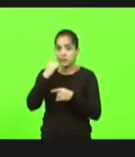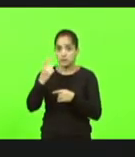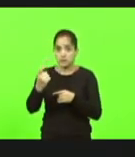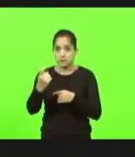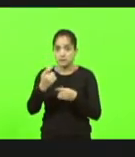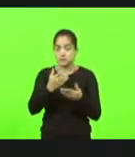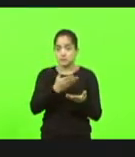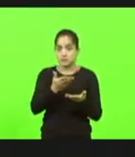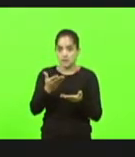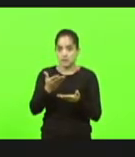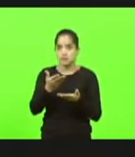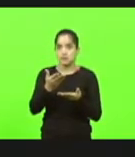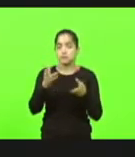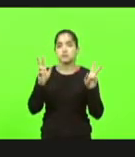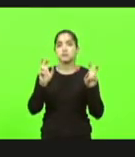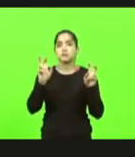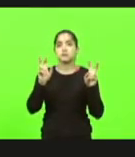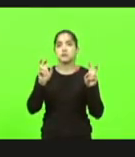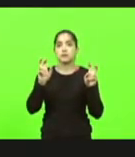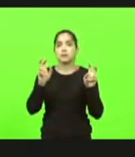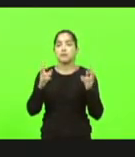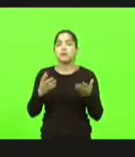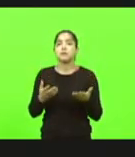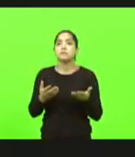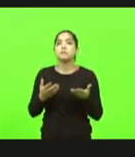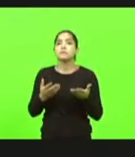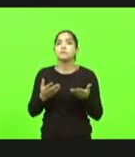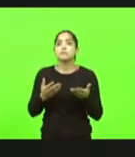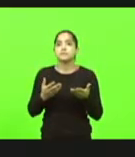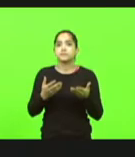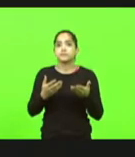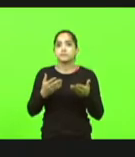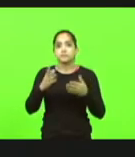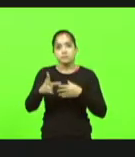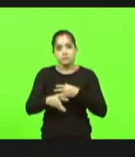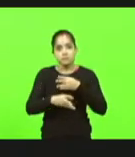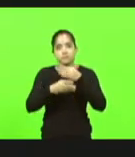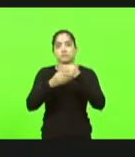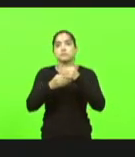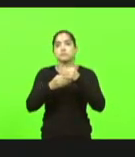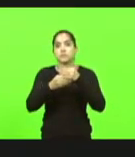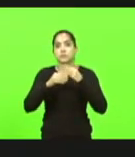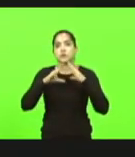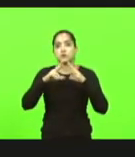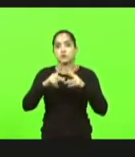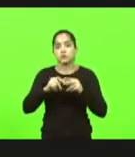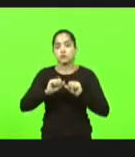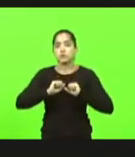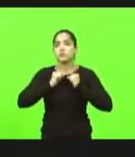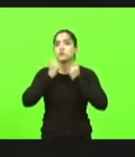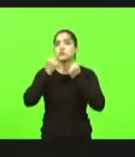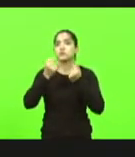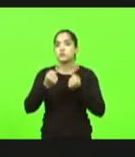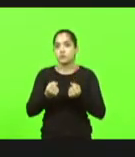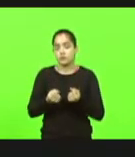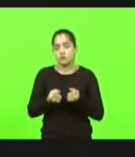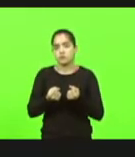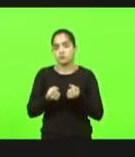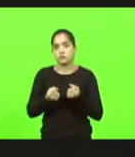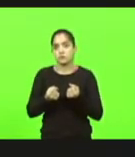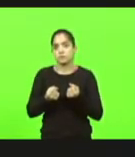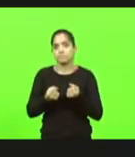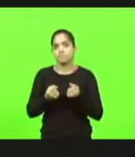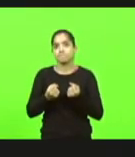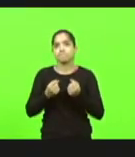nesse assunto para encorpar realmente todo um esforço que se faz em todas